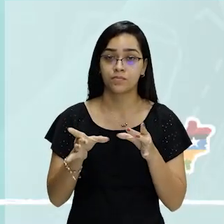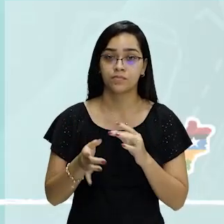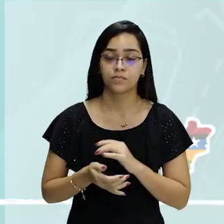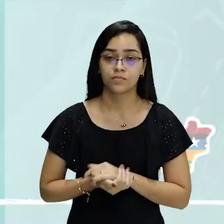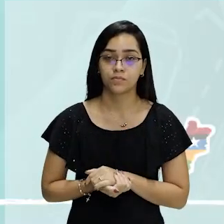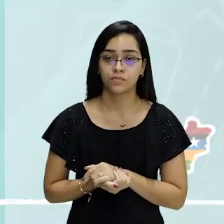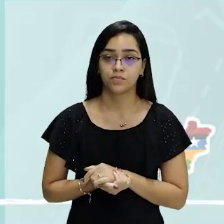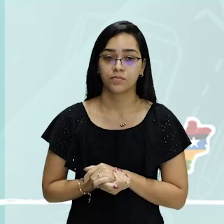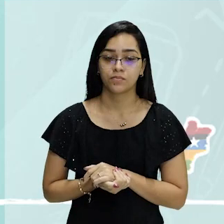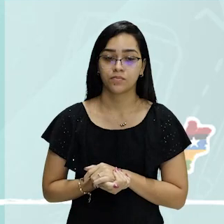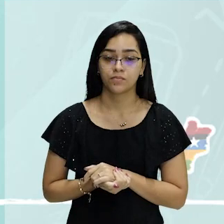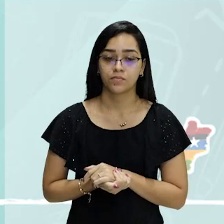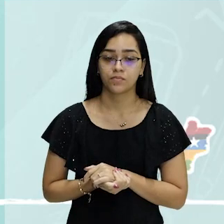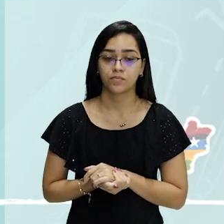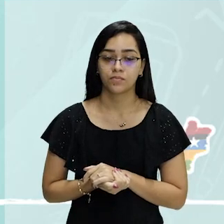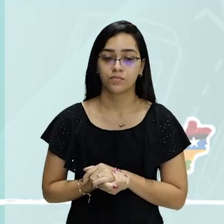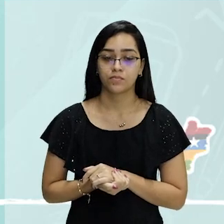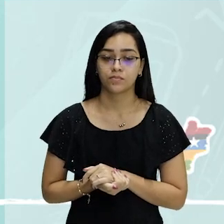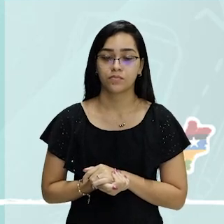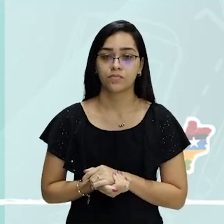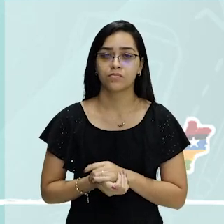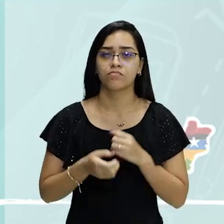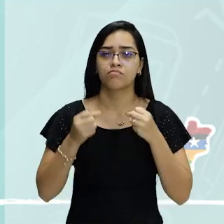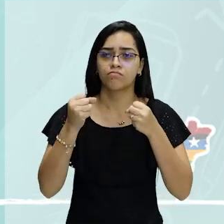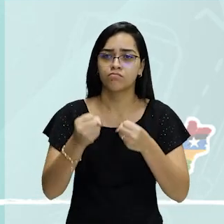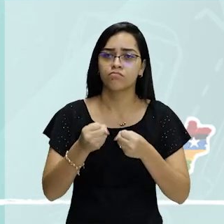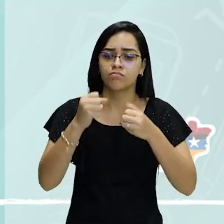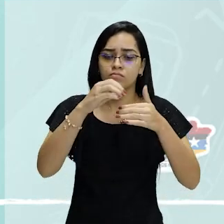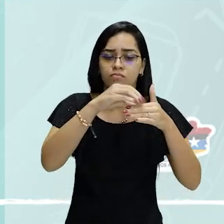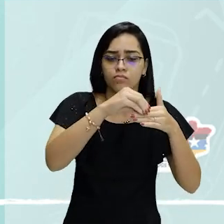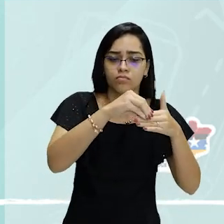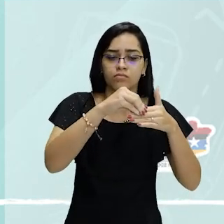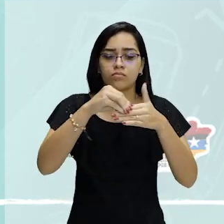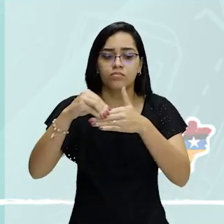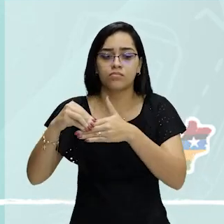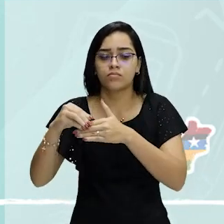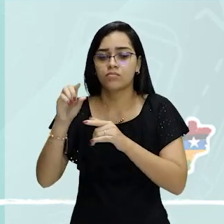Velho negro, vendido e transportado nas galeras,